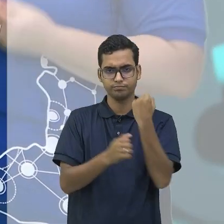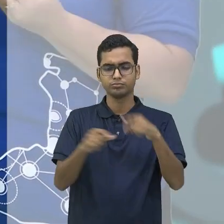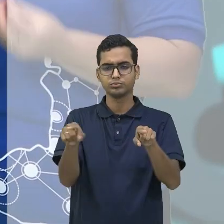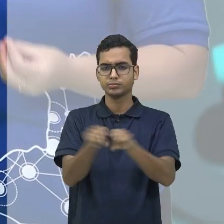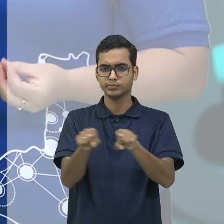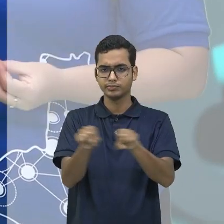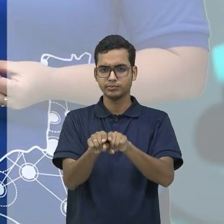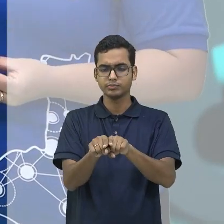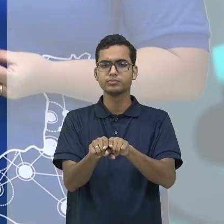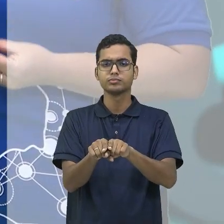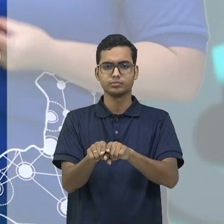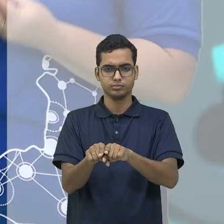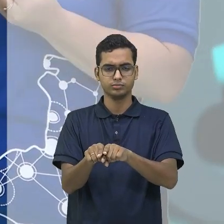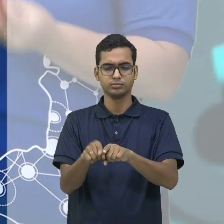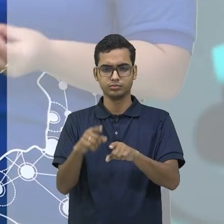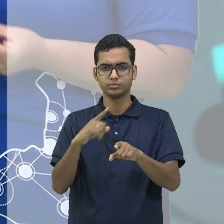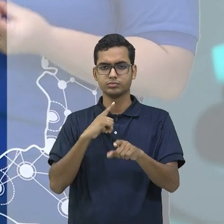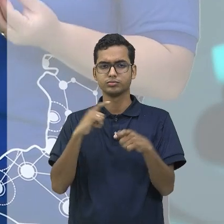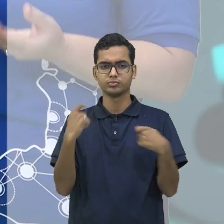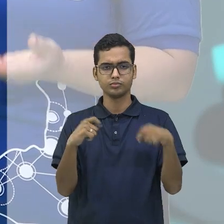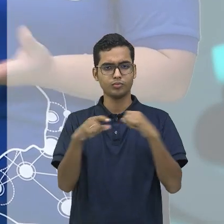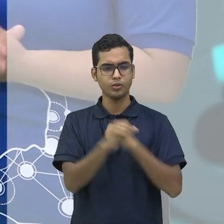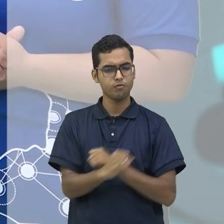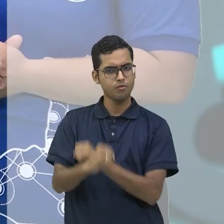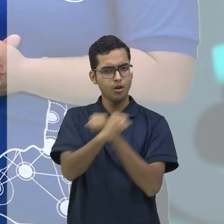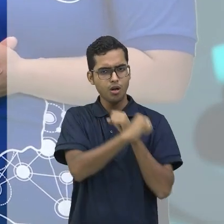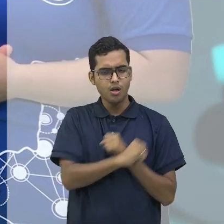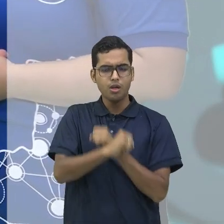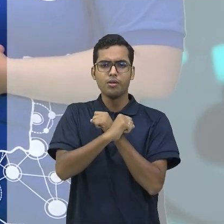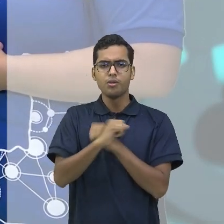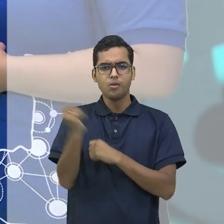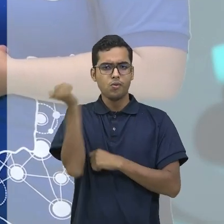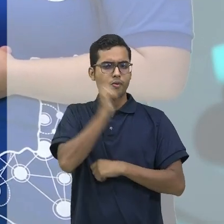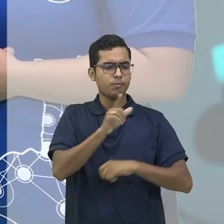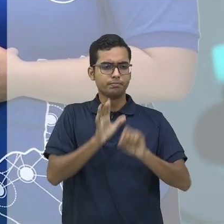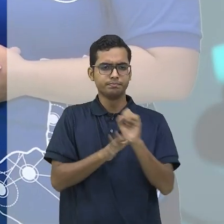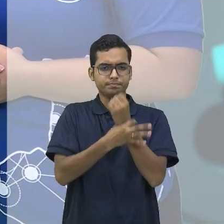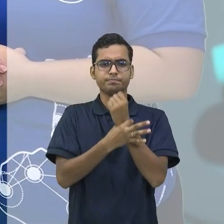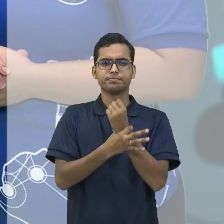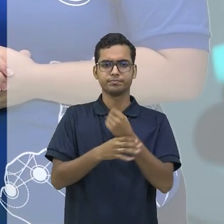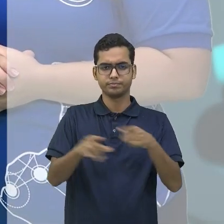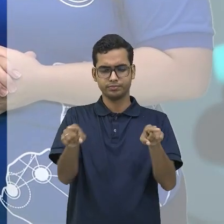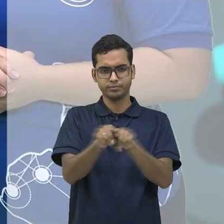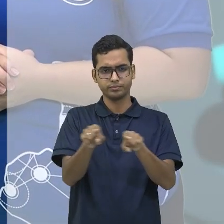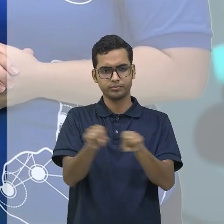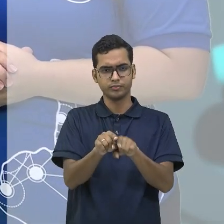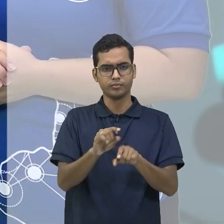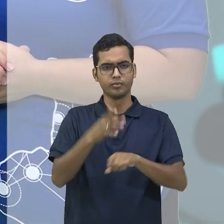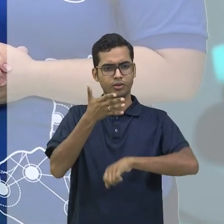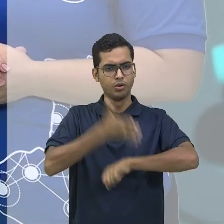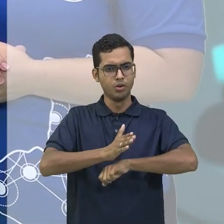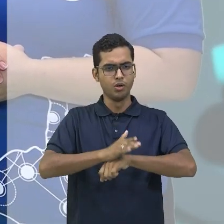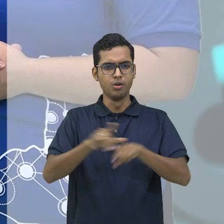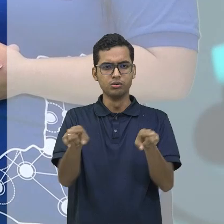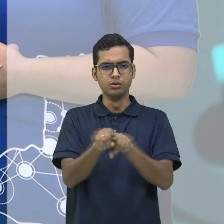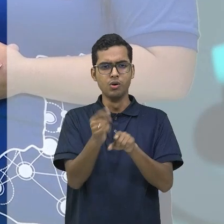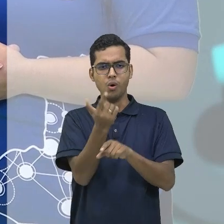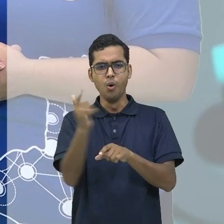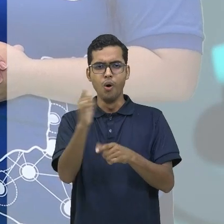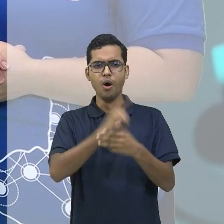também fortalece os nossos ossos, tá bom? Outro benefício é a melhoria